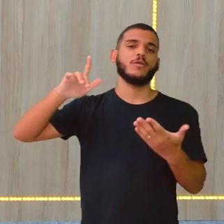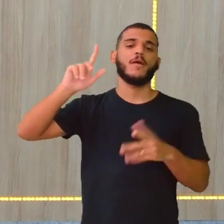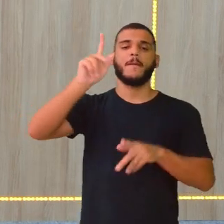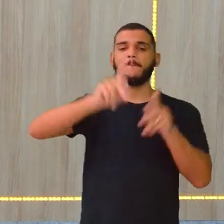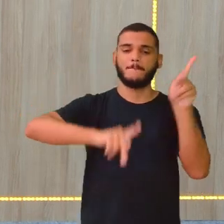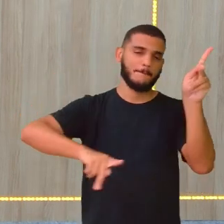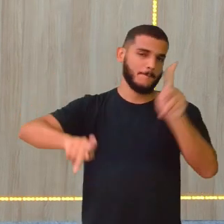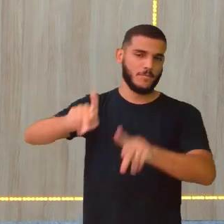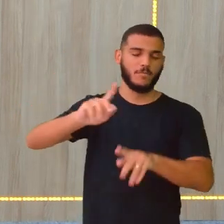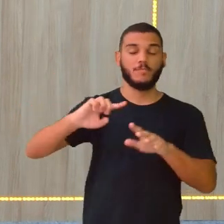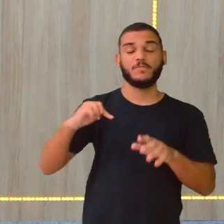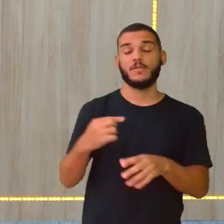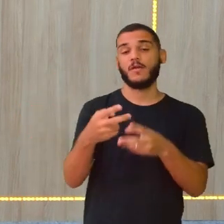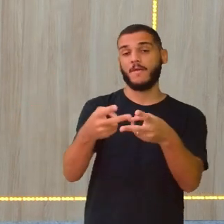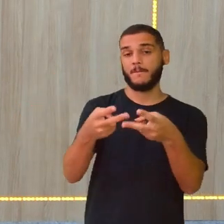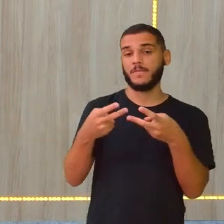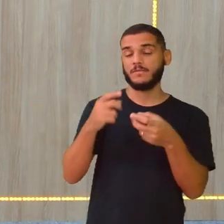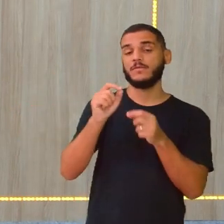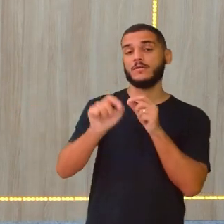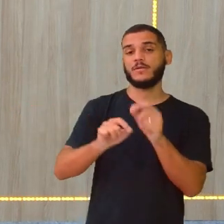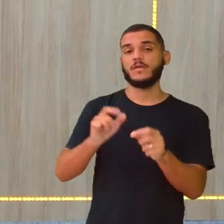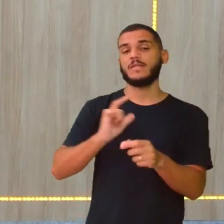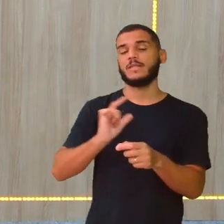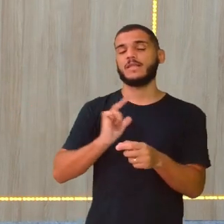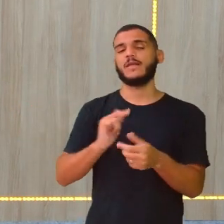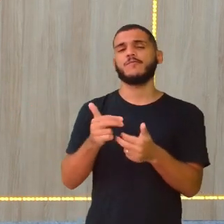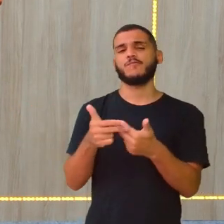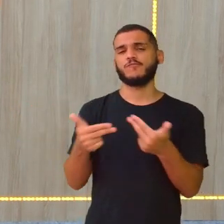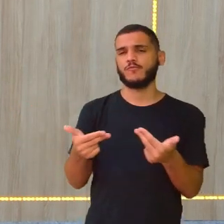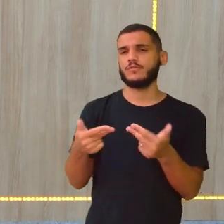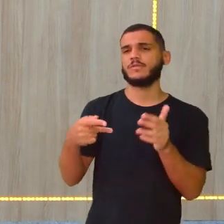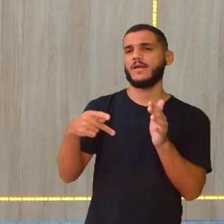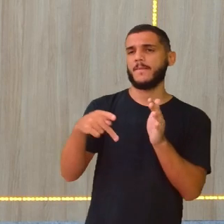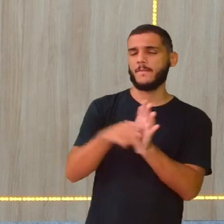Então, nós percebemos aí um elemento também que tem